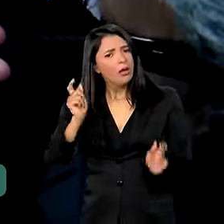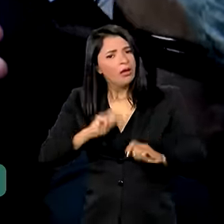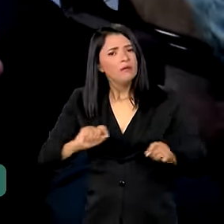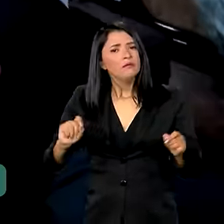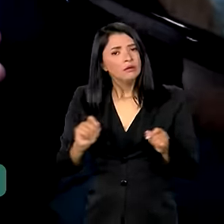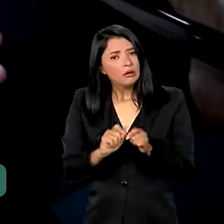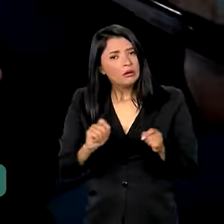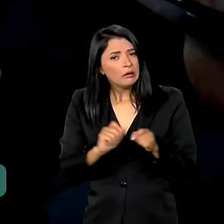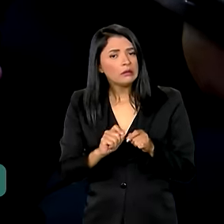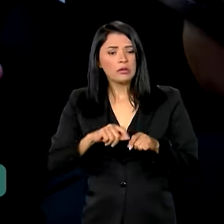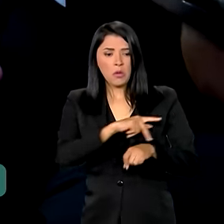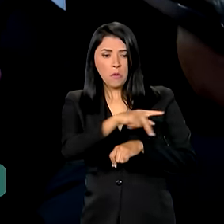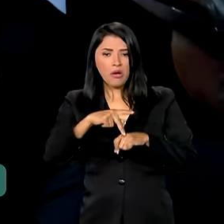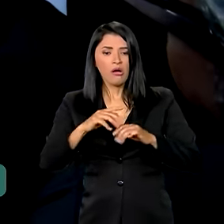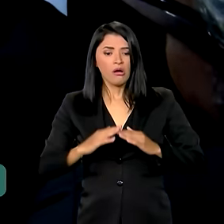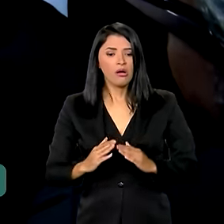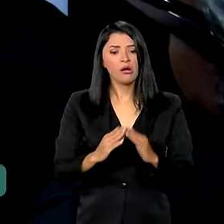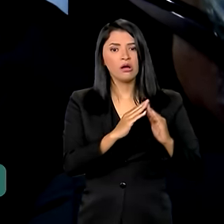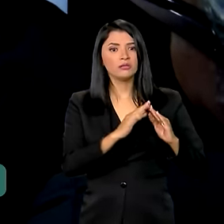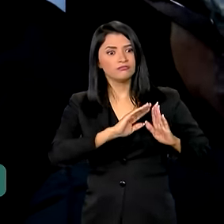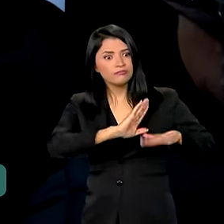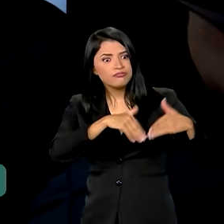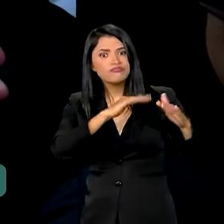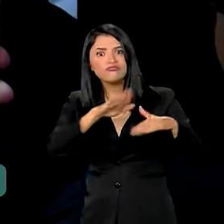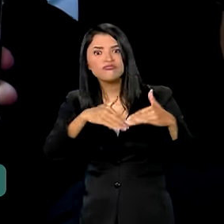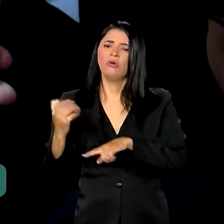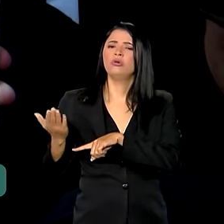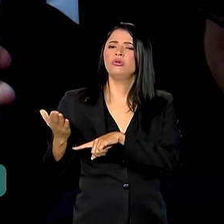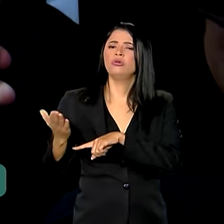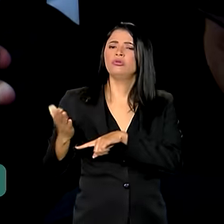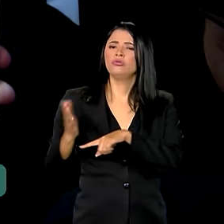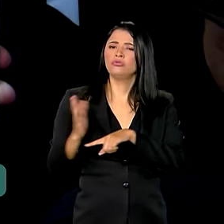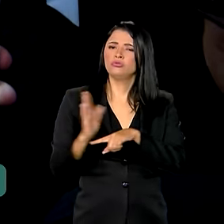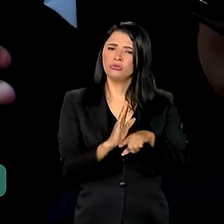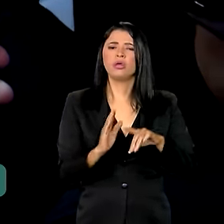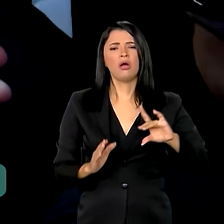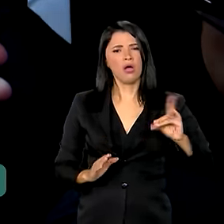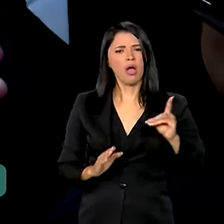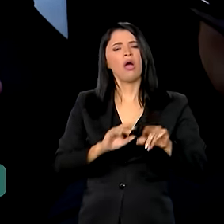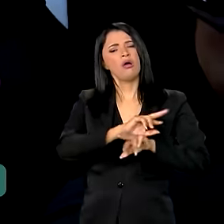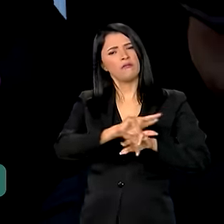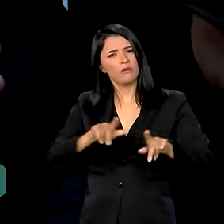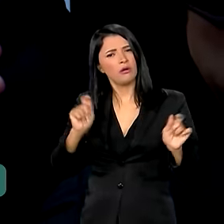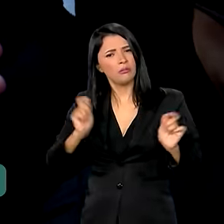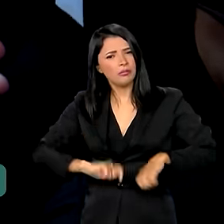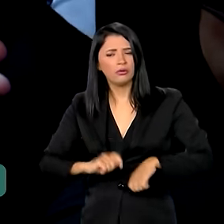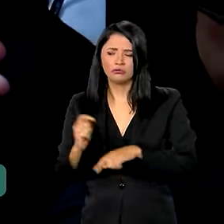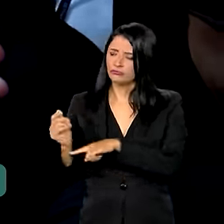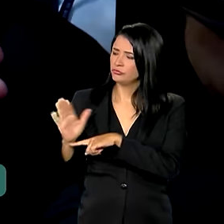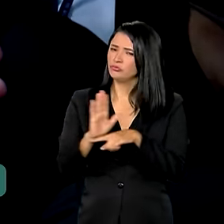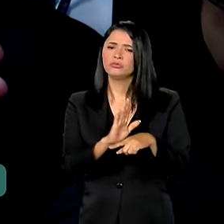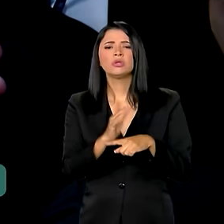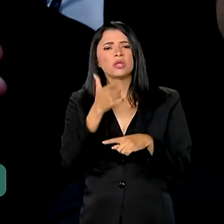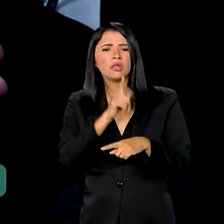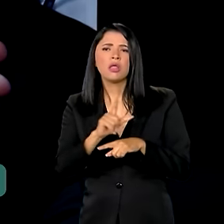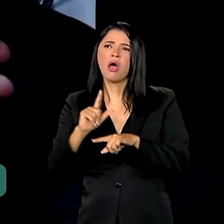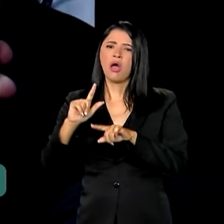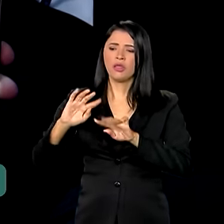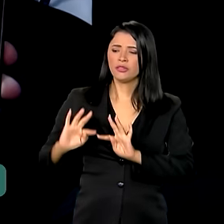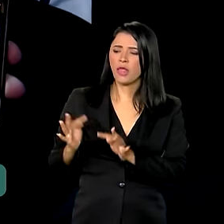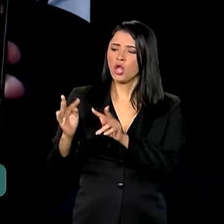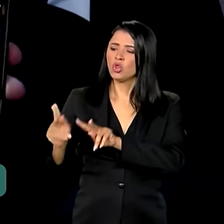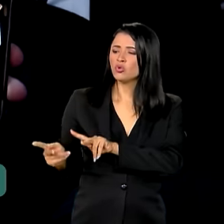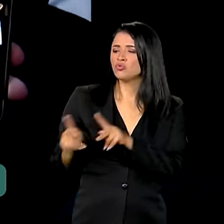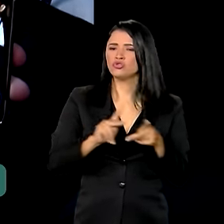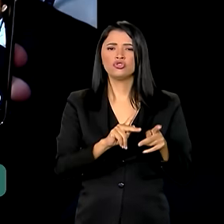que os países vizinhos tenham progresso. O Brasil pode ajudar a Bolívia transferindo tecnologia,